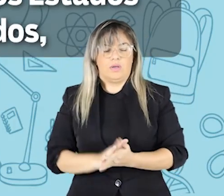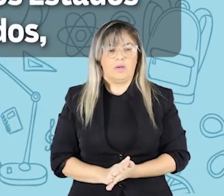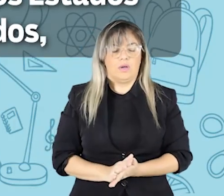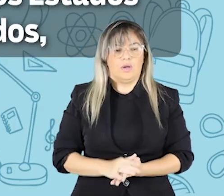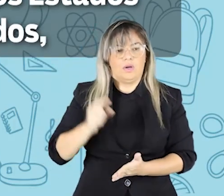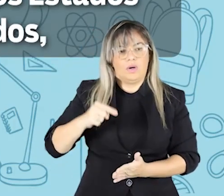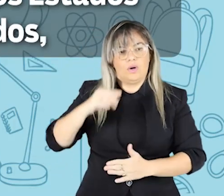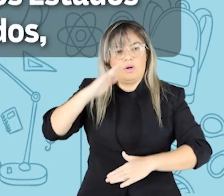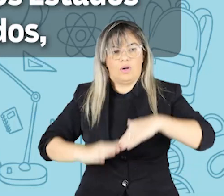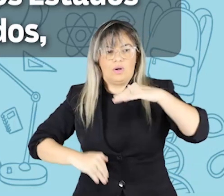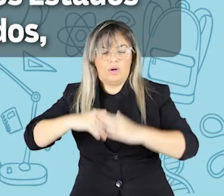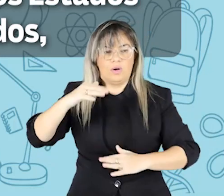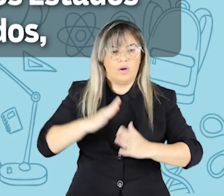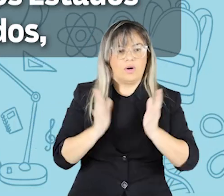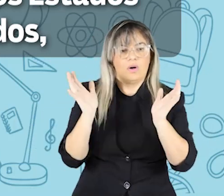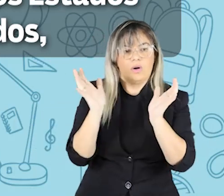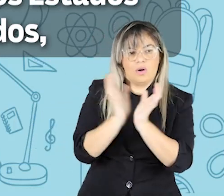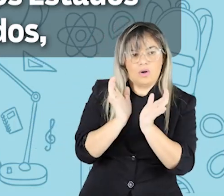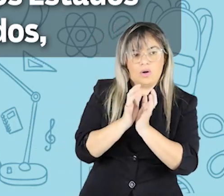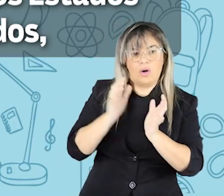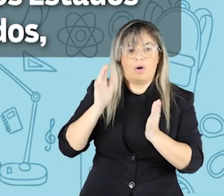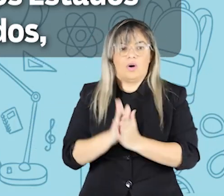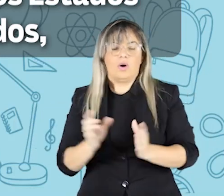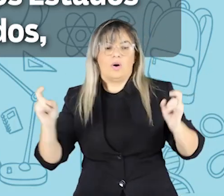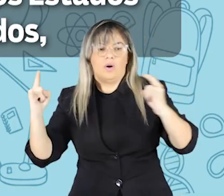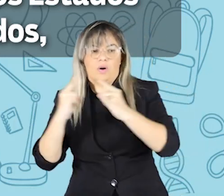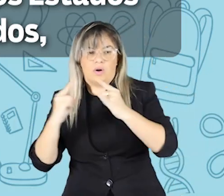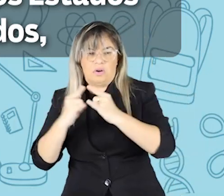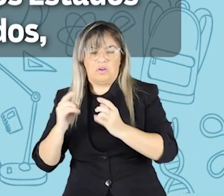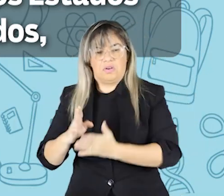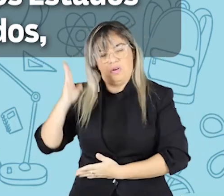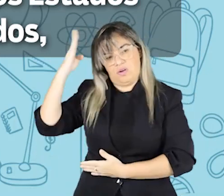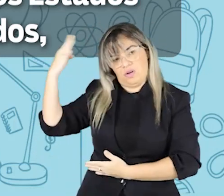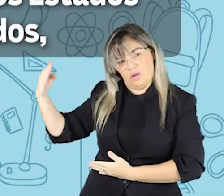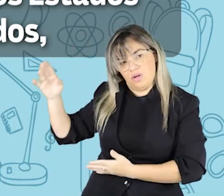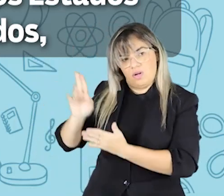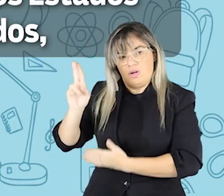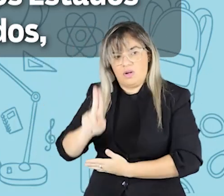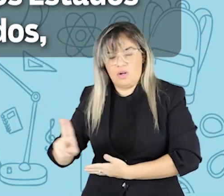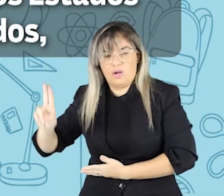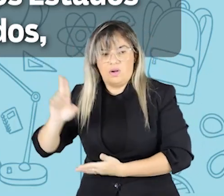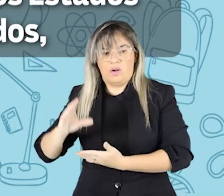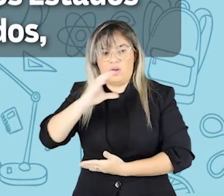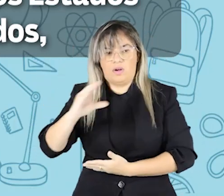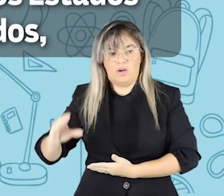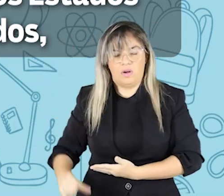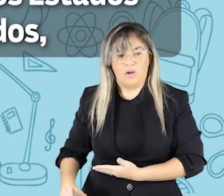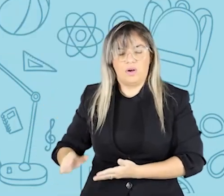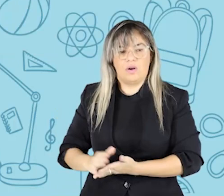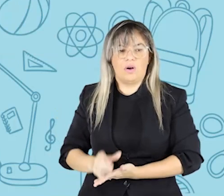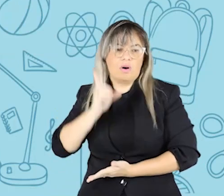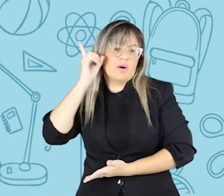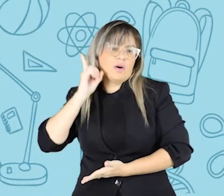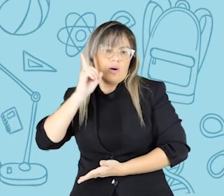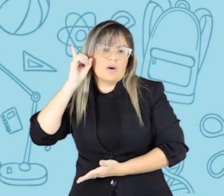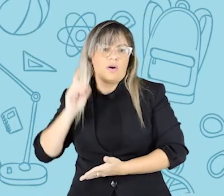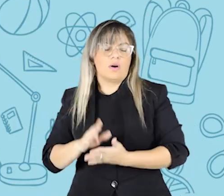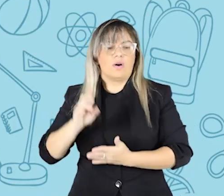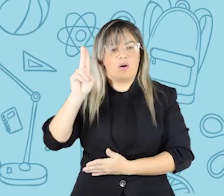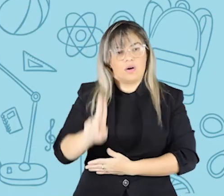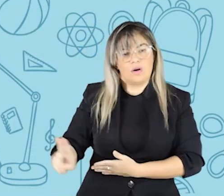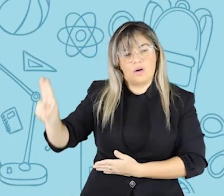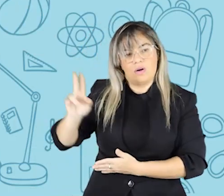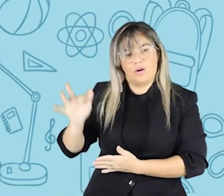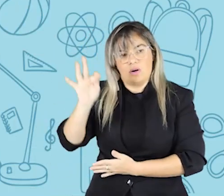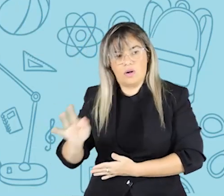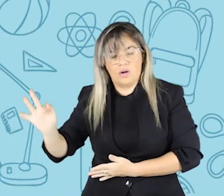a pernambucana atuou em instituições de prestígio como a Universidade de Chicago, nos Estados Unidos, a Universidade